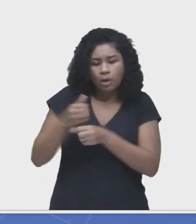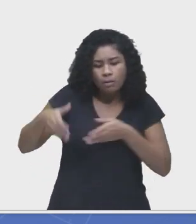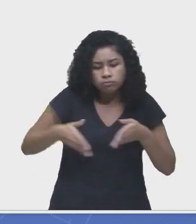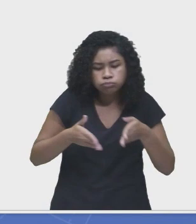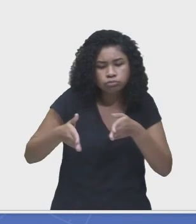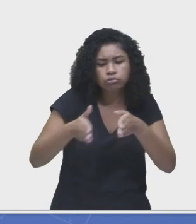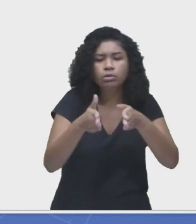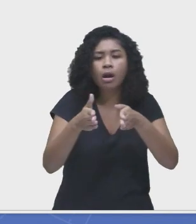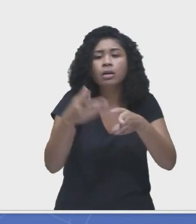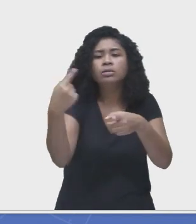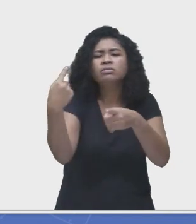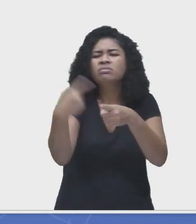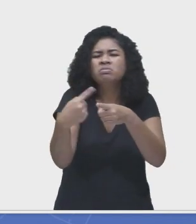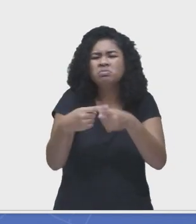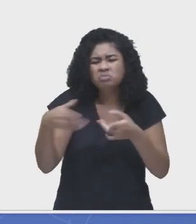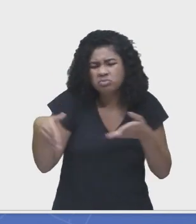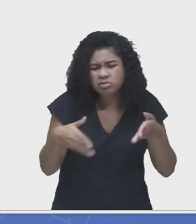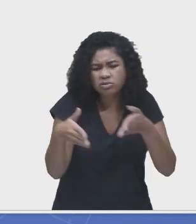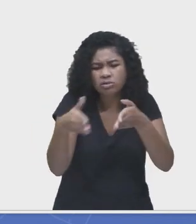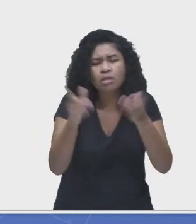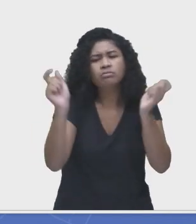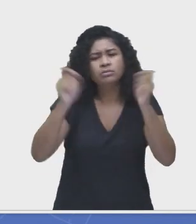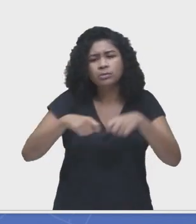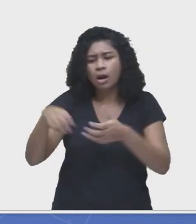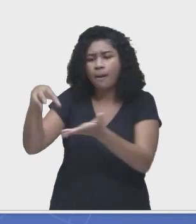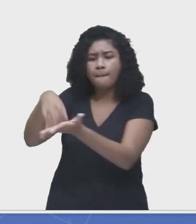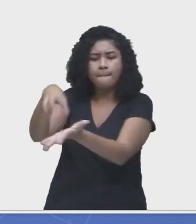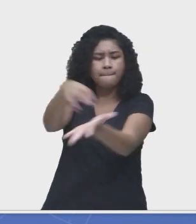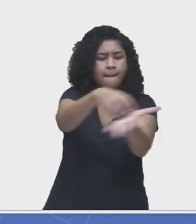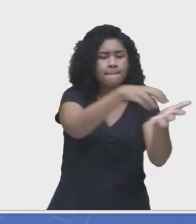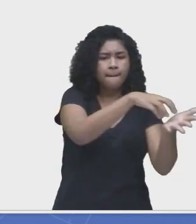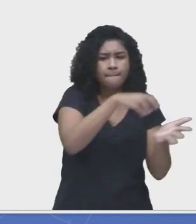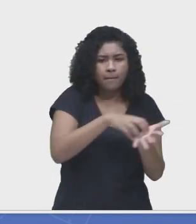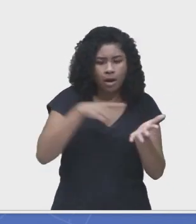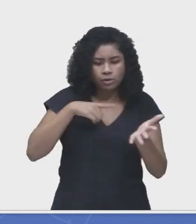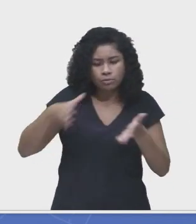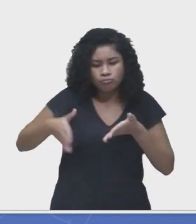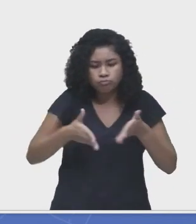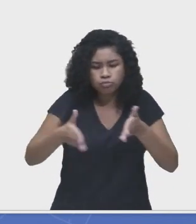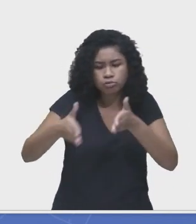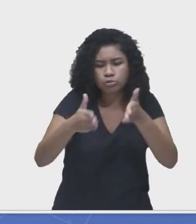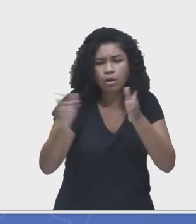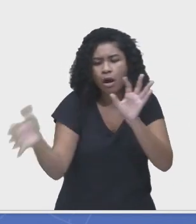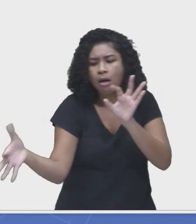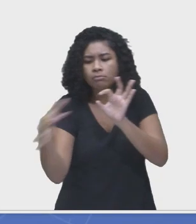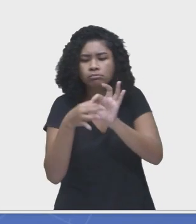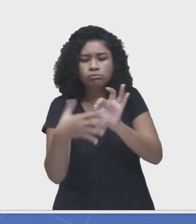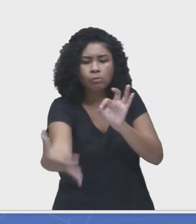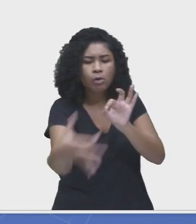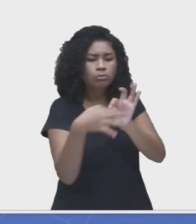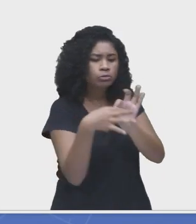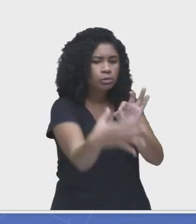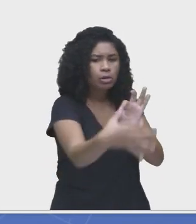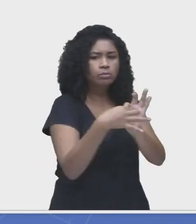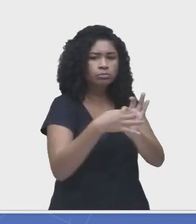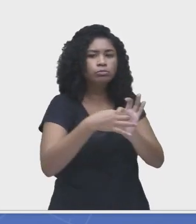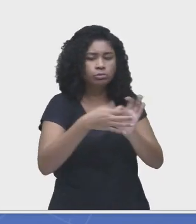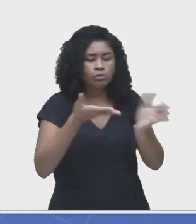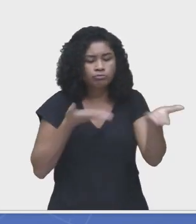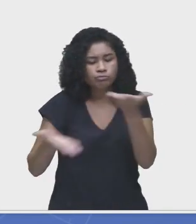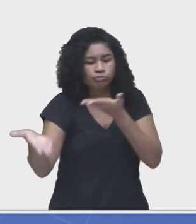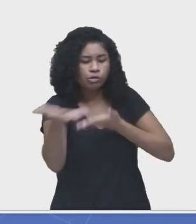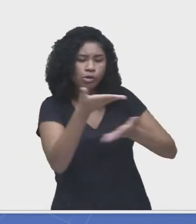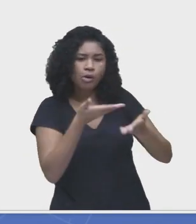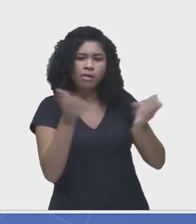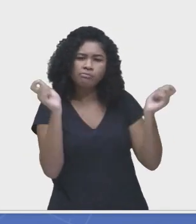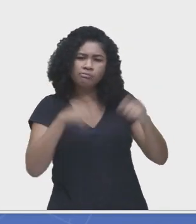elas facilitavam as viagens, facilitavam a comunicação e facilitavam o comércio. E uma única moeda era uma